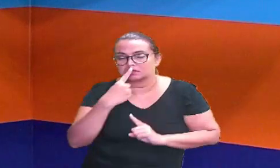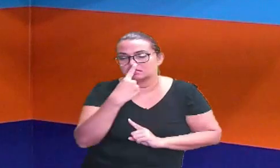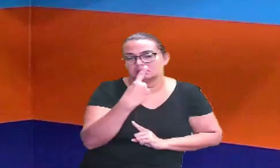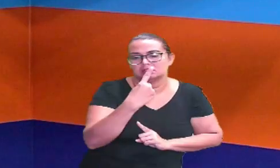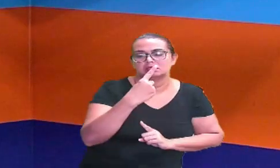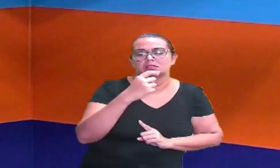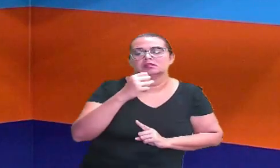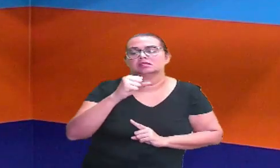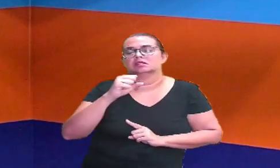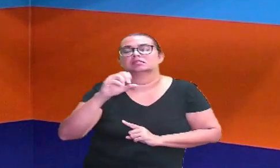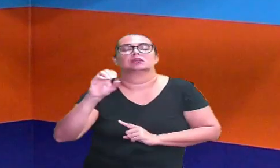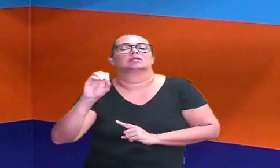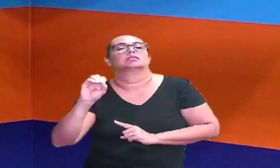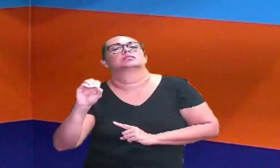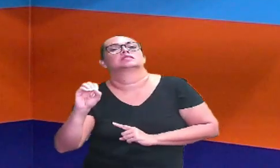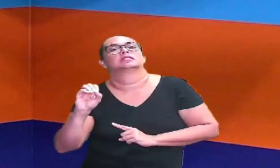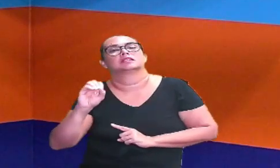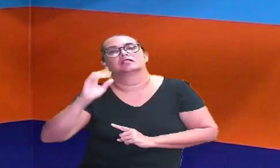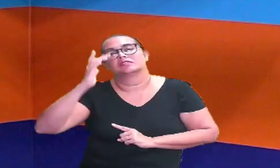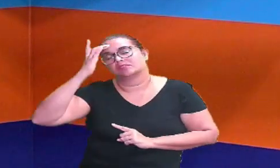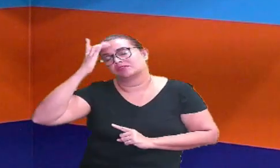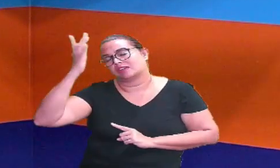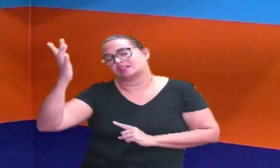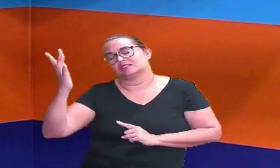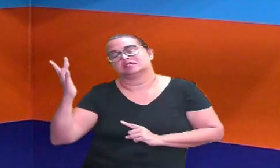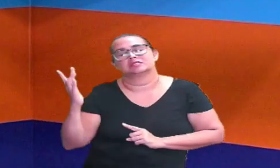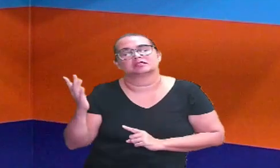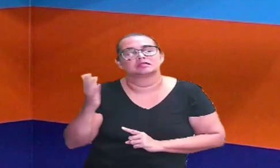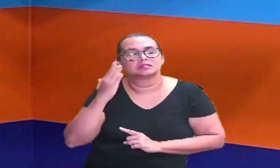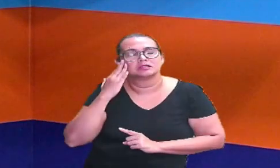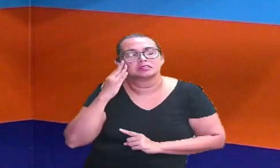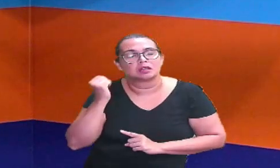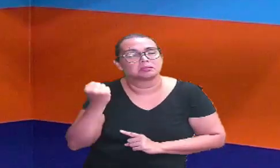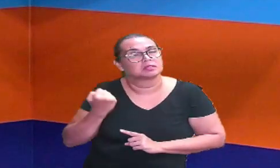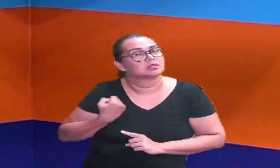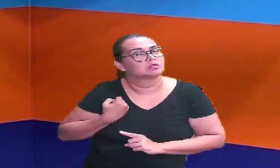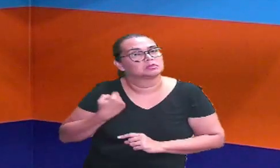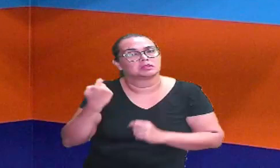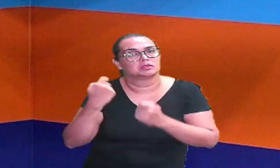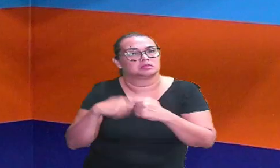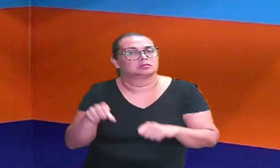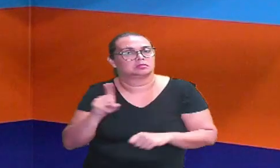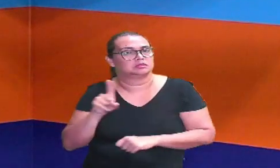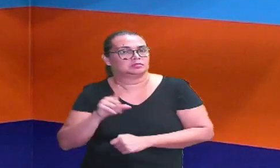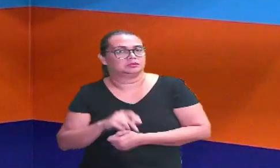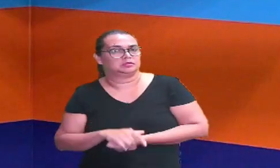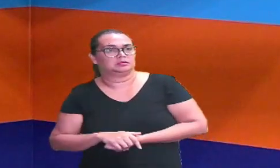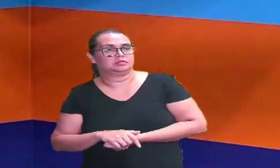ângulo mesmo sem ter número. Olha que interessante. Ou seja, eu consigo